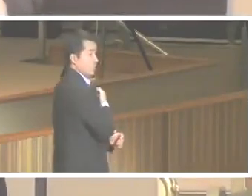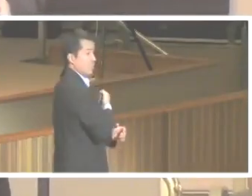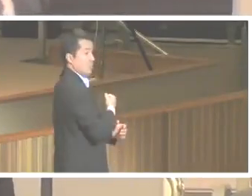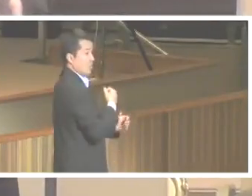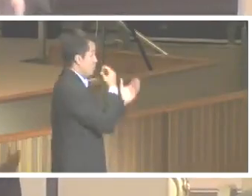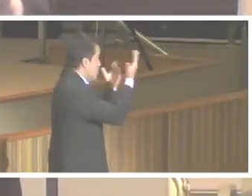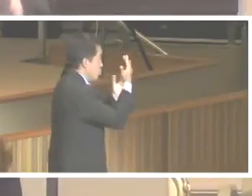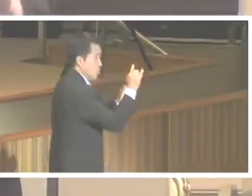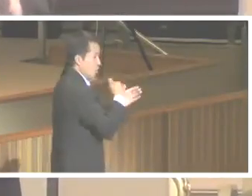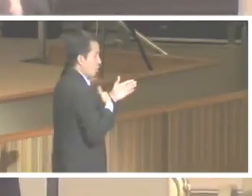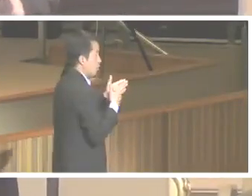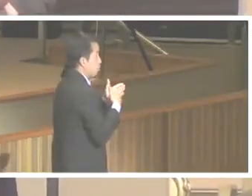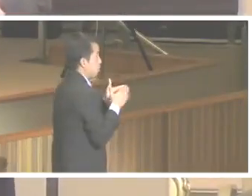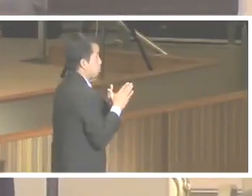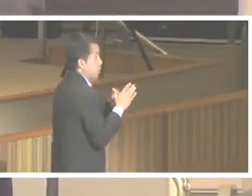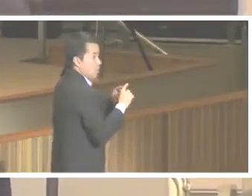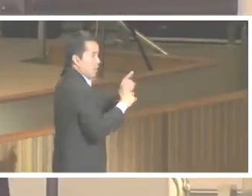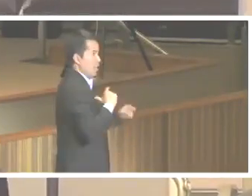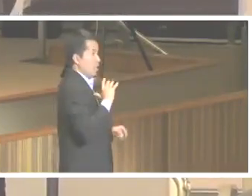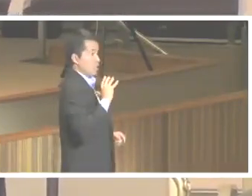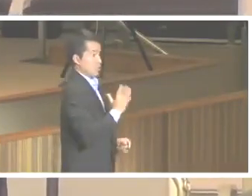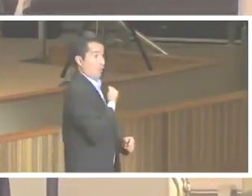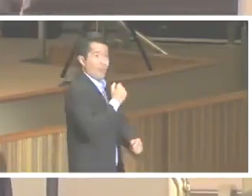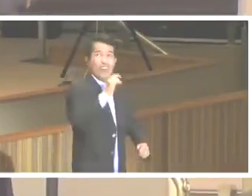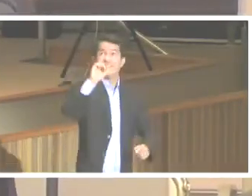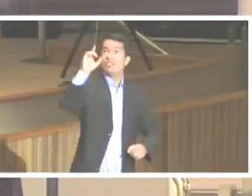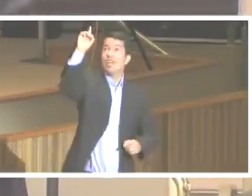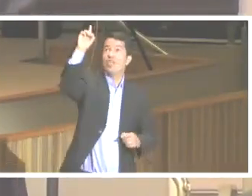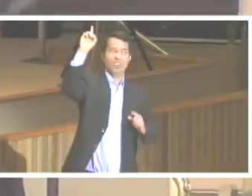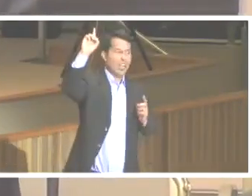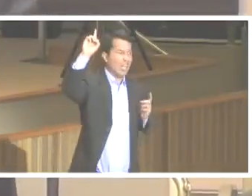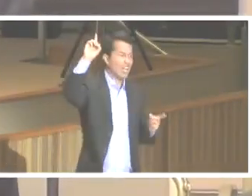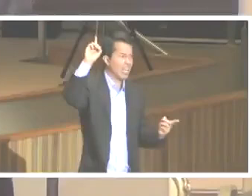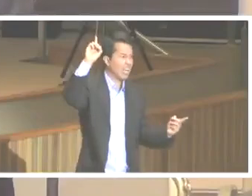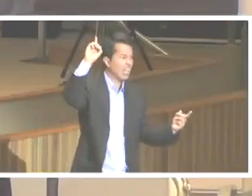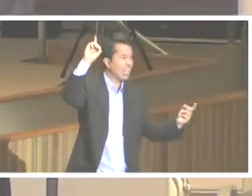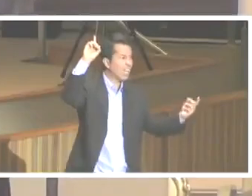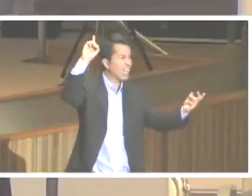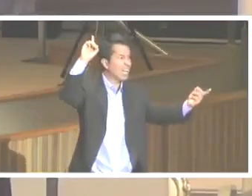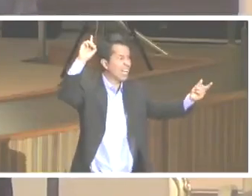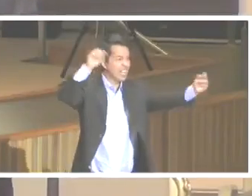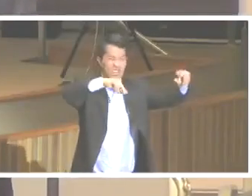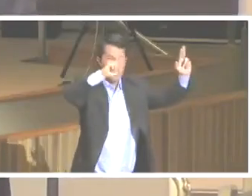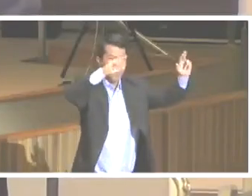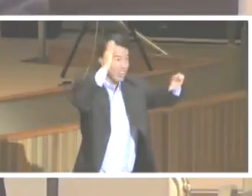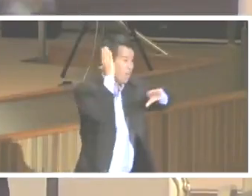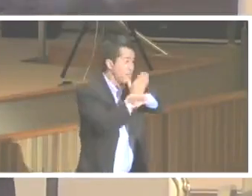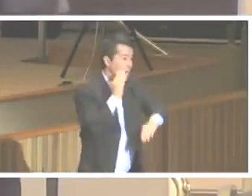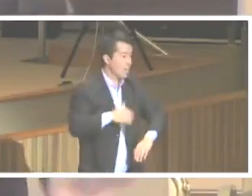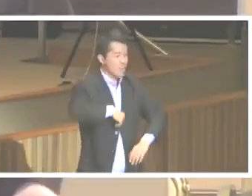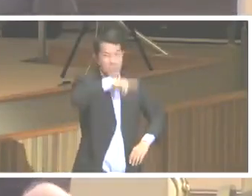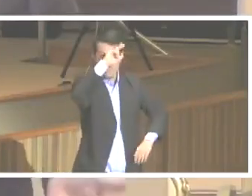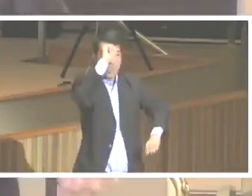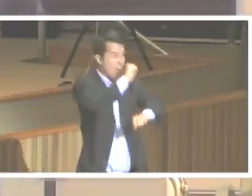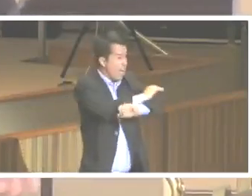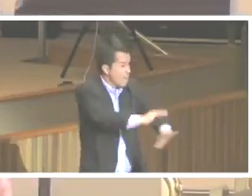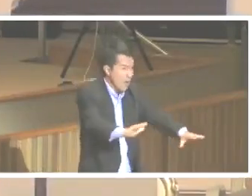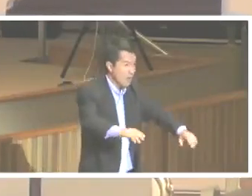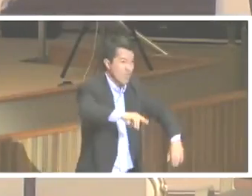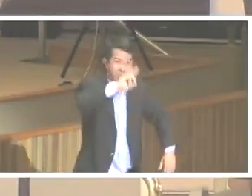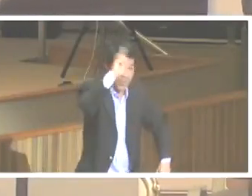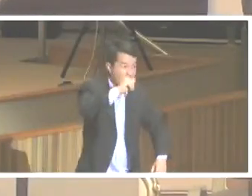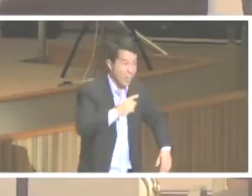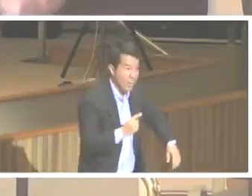mas amanhã hoje à noite daqui uma hora tem um próximo dentro da alma de alguém e aí já tem que começar tudo de novo